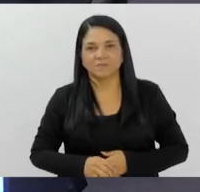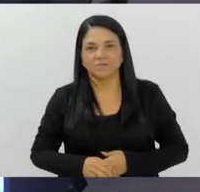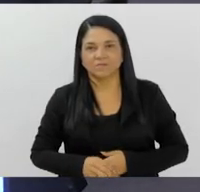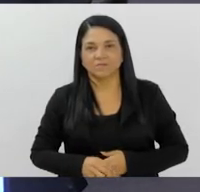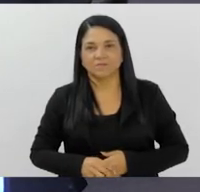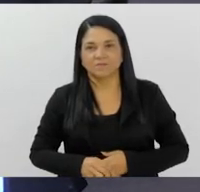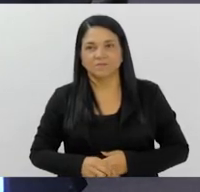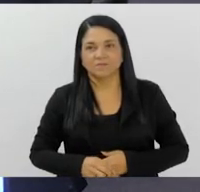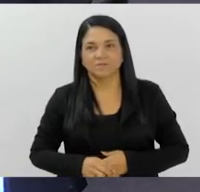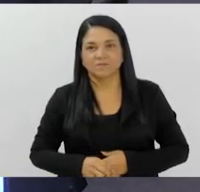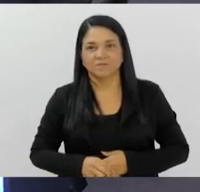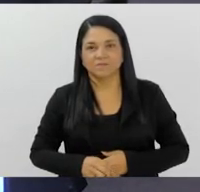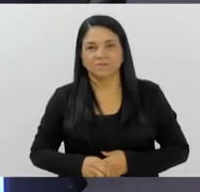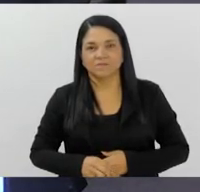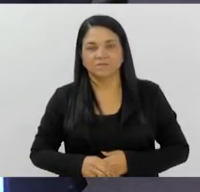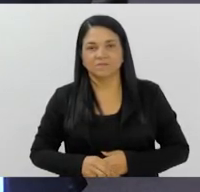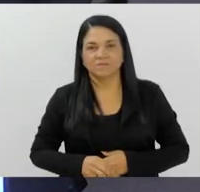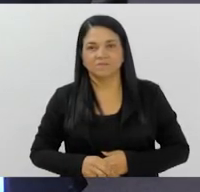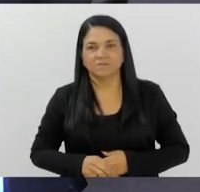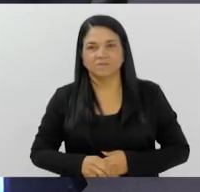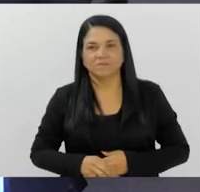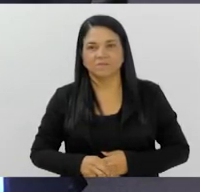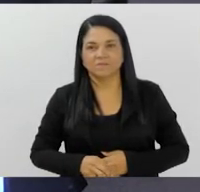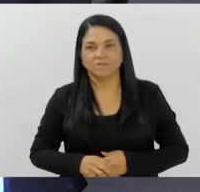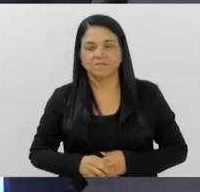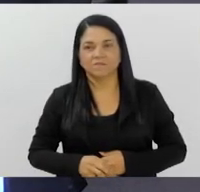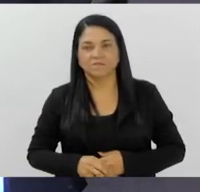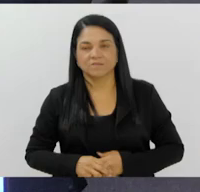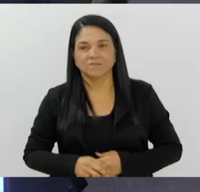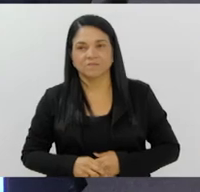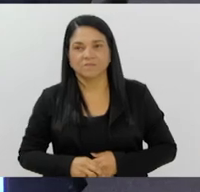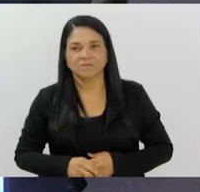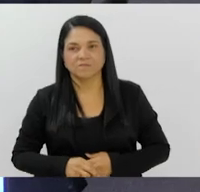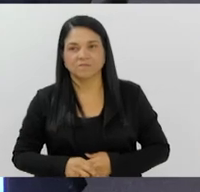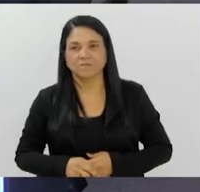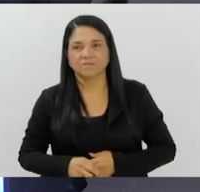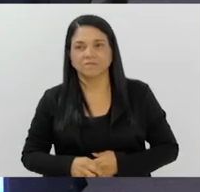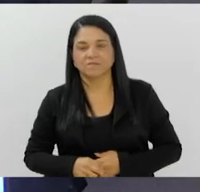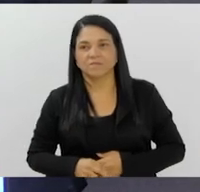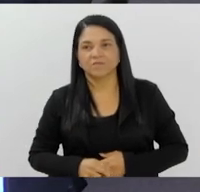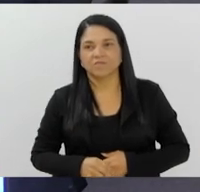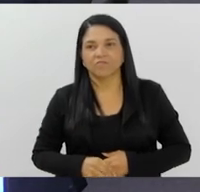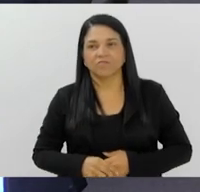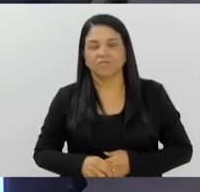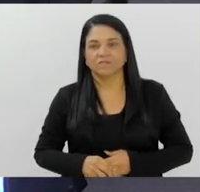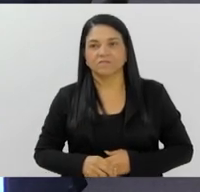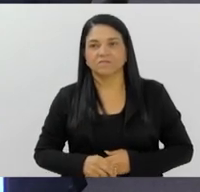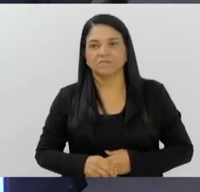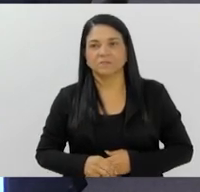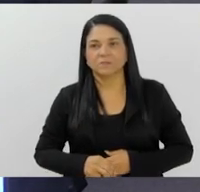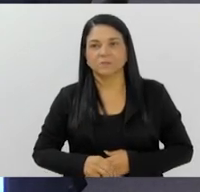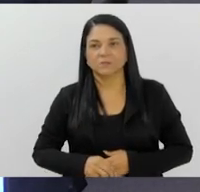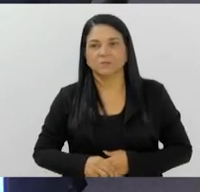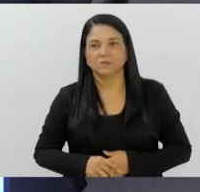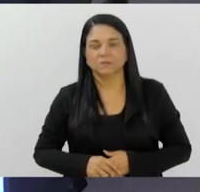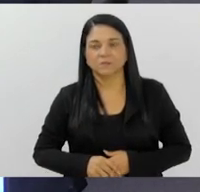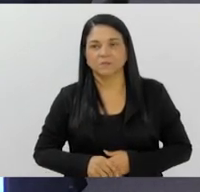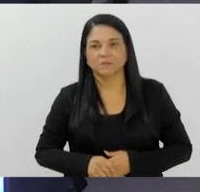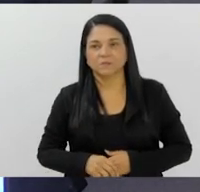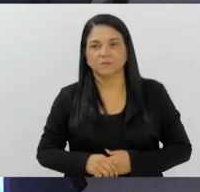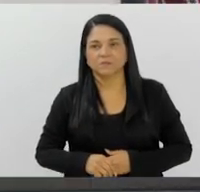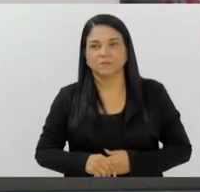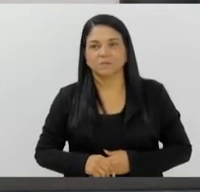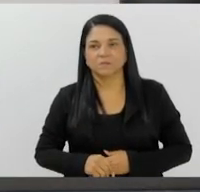Oi ele não tá com o microfone podia dar um microfone e pode ligar aqui microfone por favor ISO Ah não então tá bom